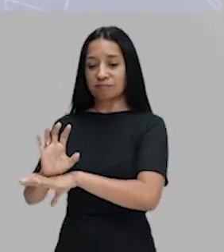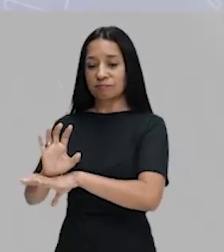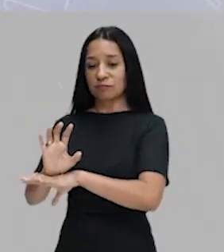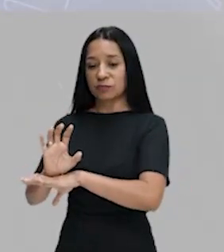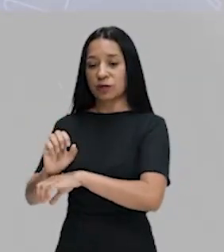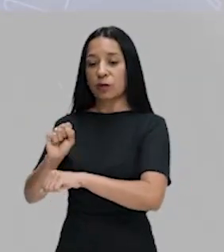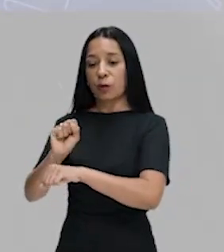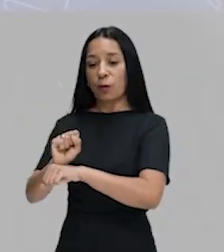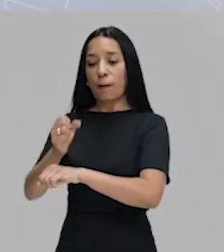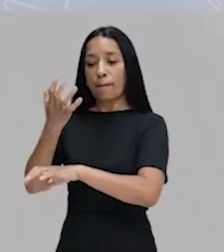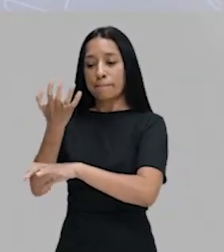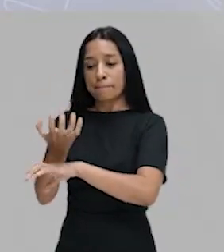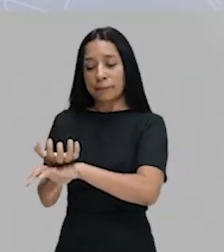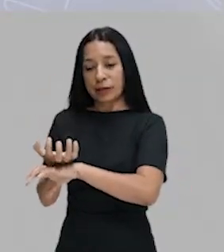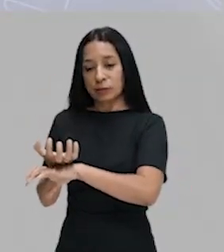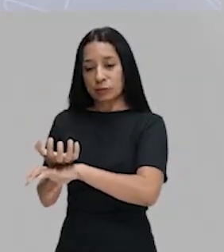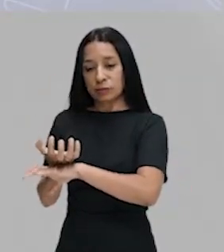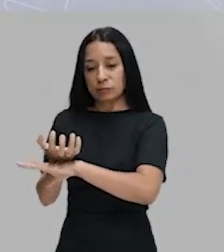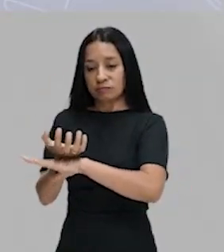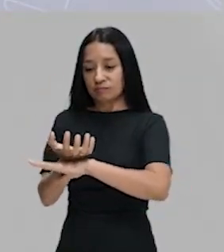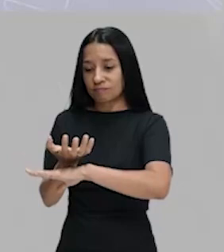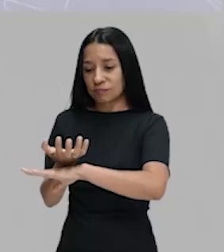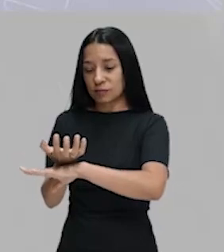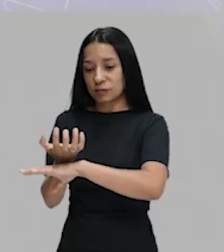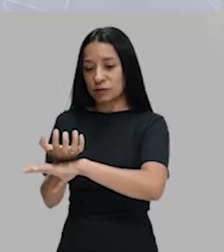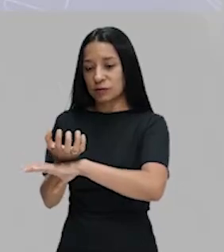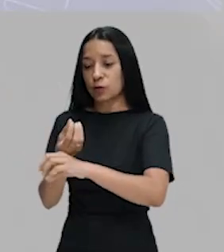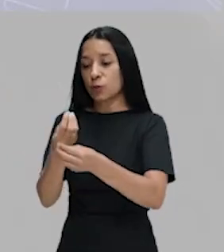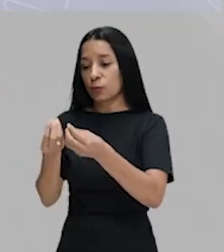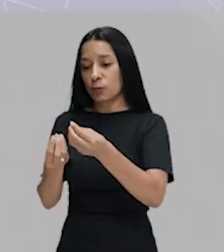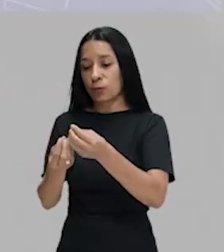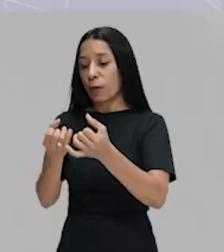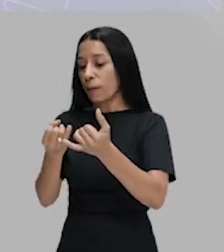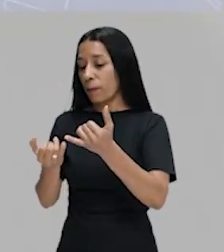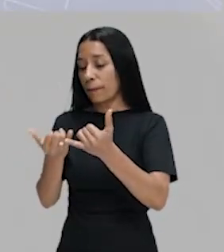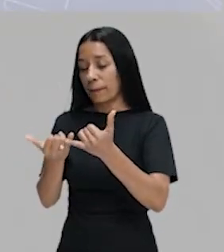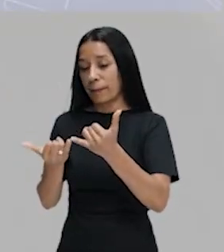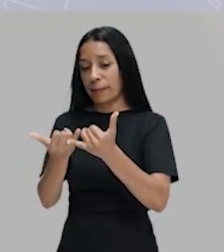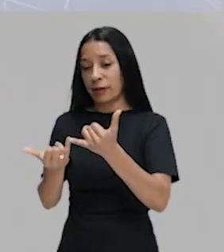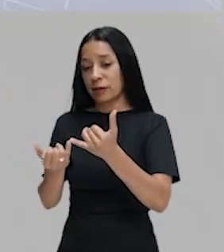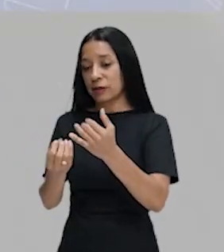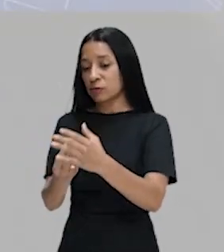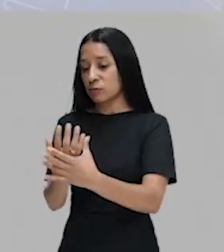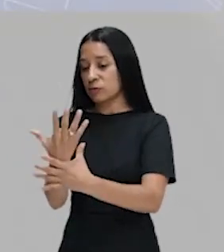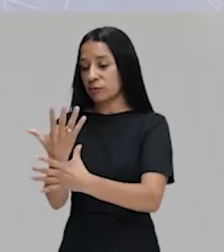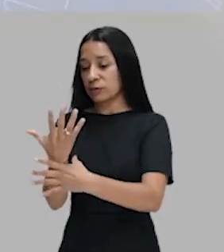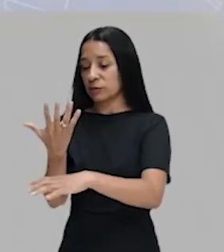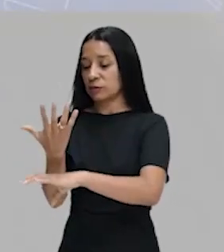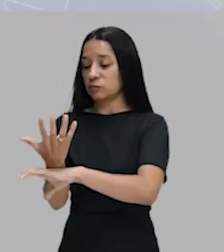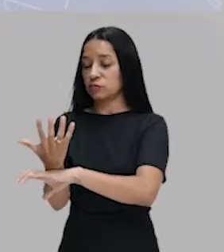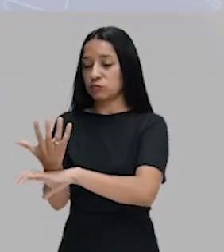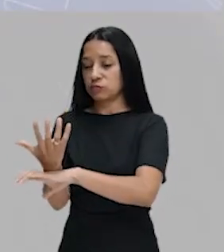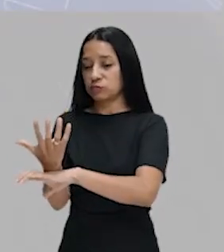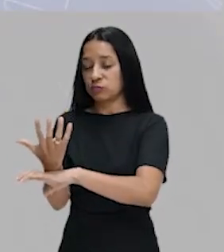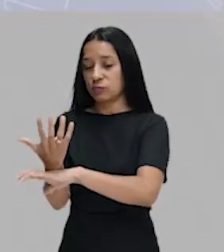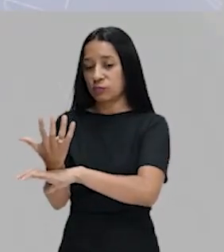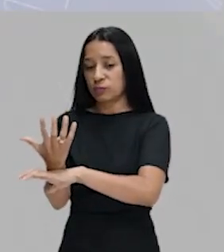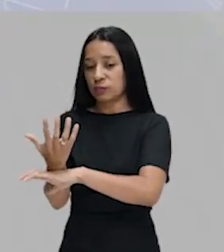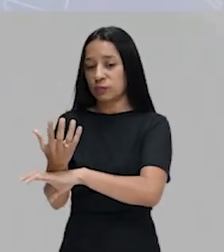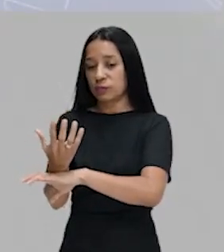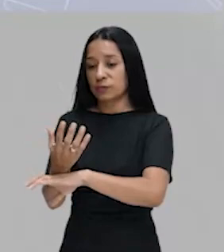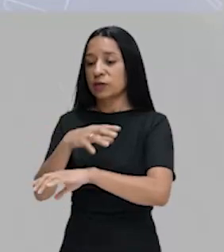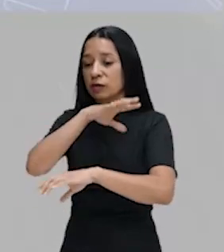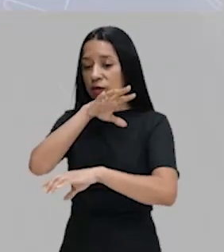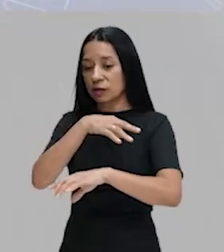animal que fica preso ao substrato, como se ele fosse uma planta, certo? Então, são animais aquáticos de corpo